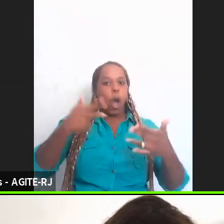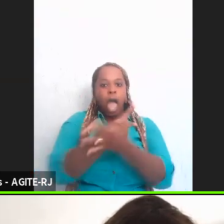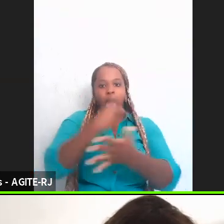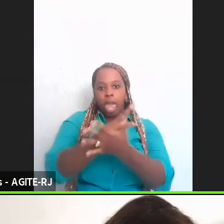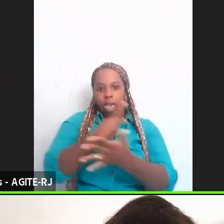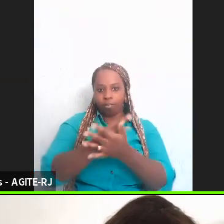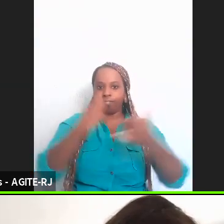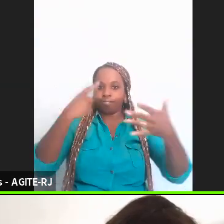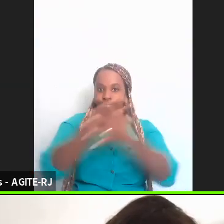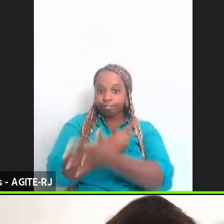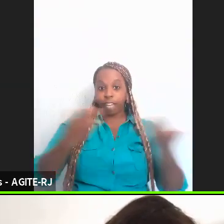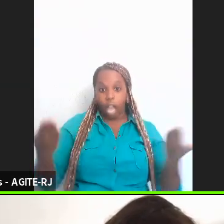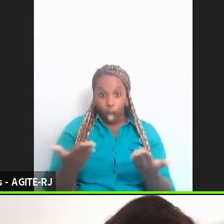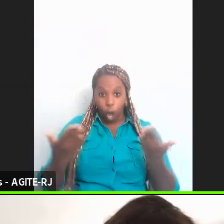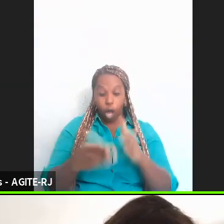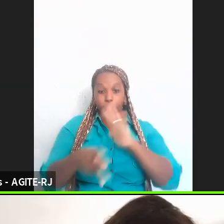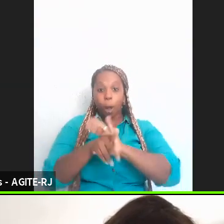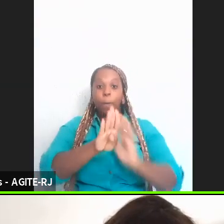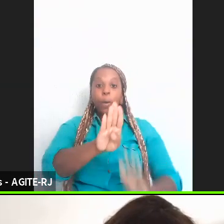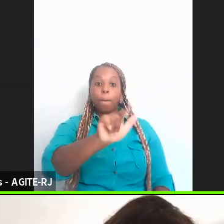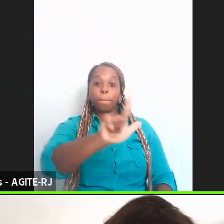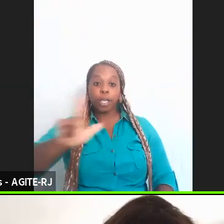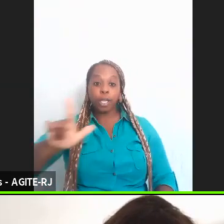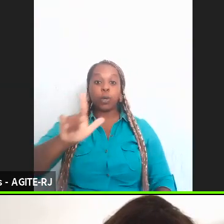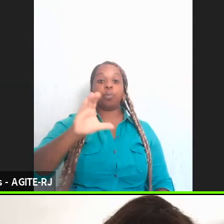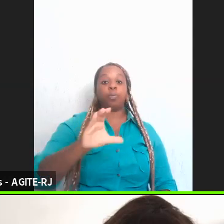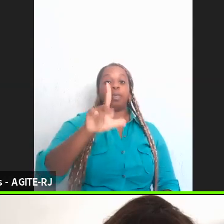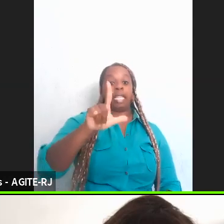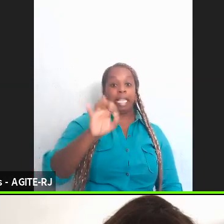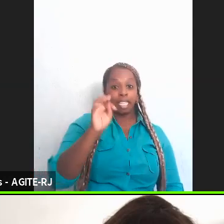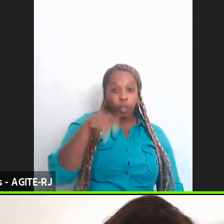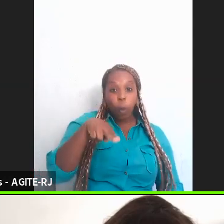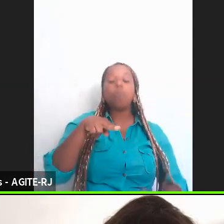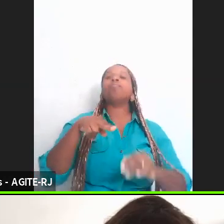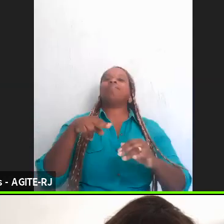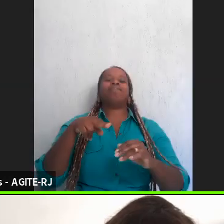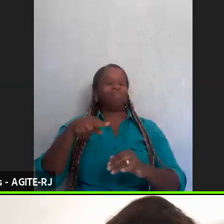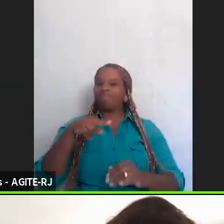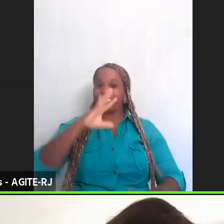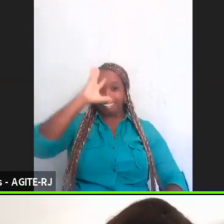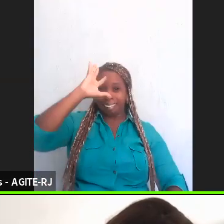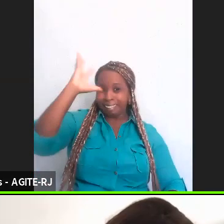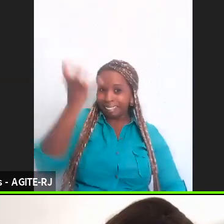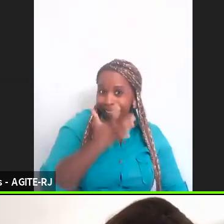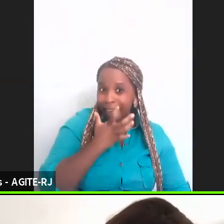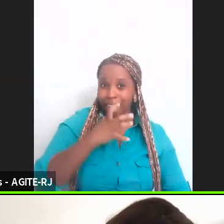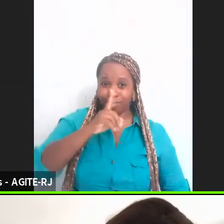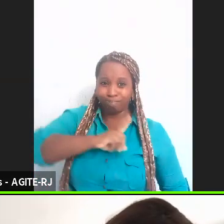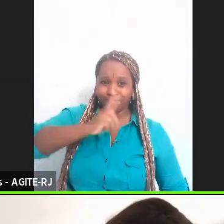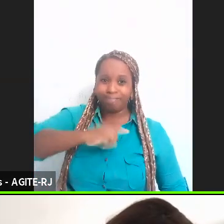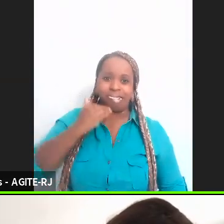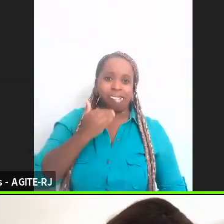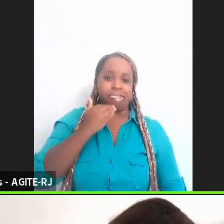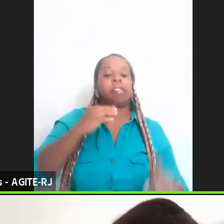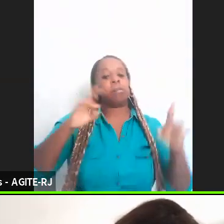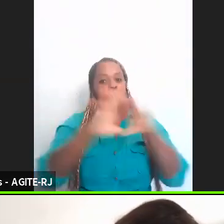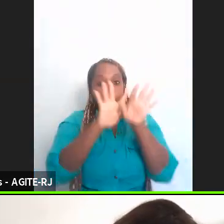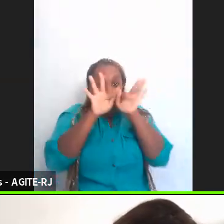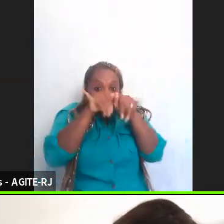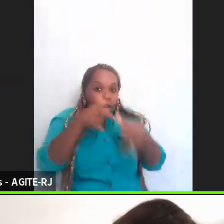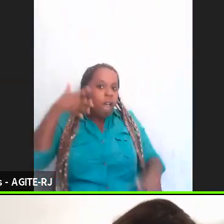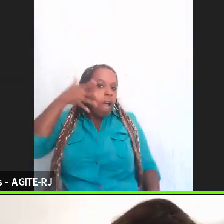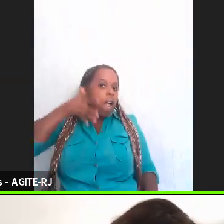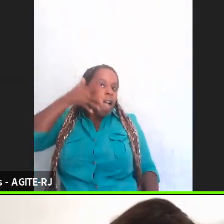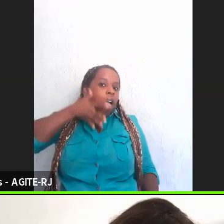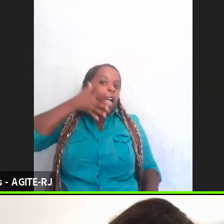caso do Bill Clinton, eu fiz um erro bastante grave até, que ele acabou o discurso dele, virou as